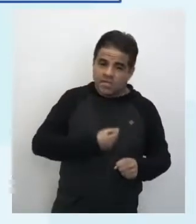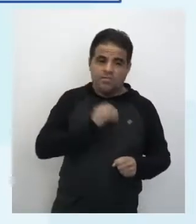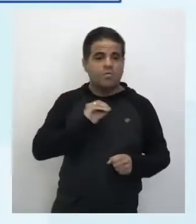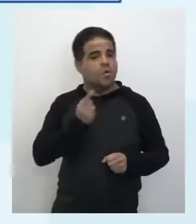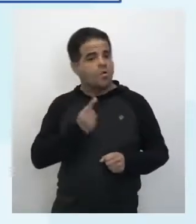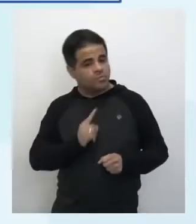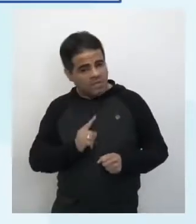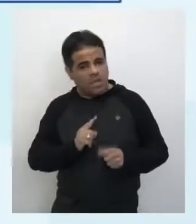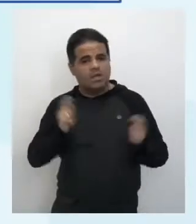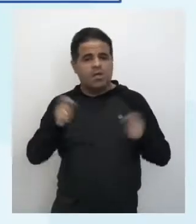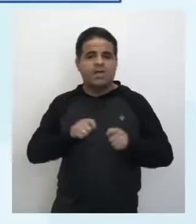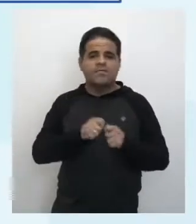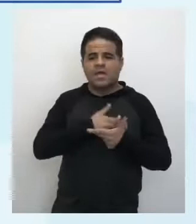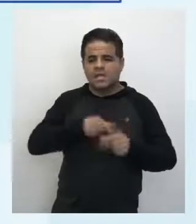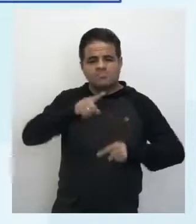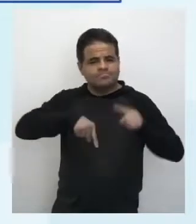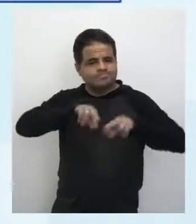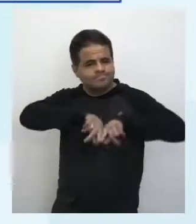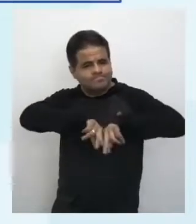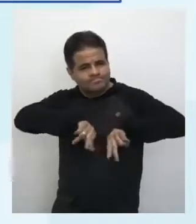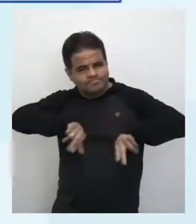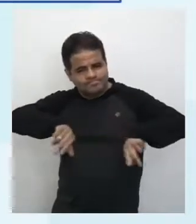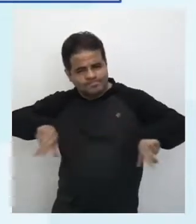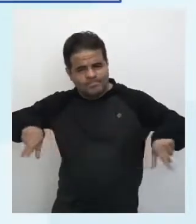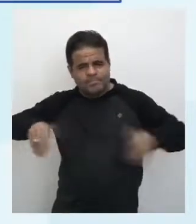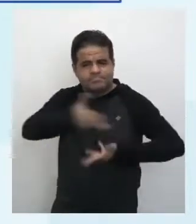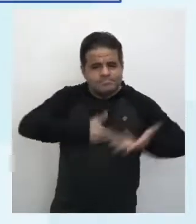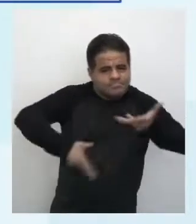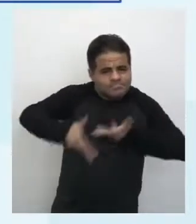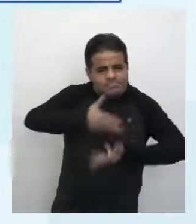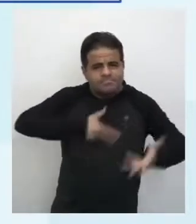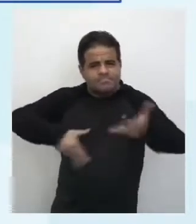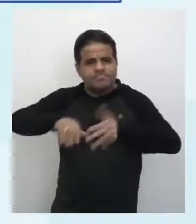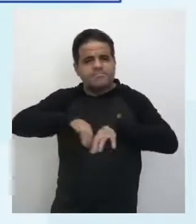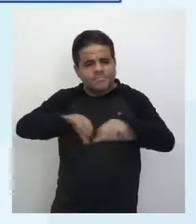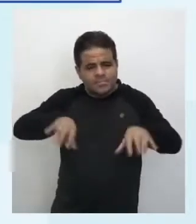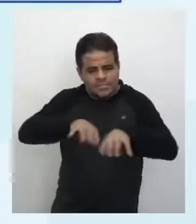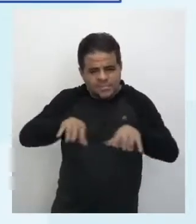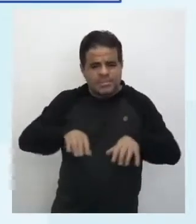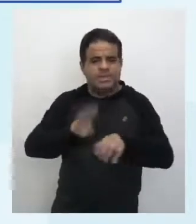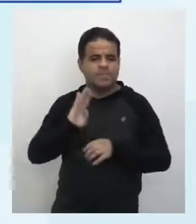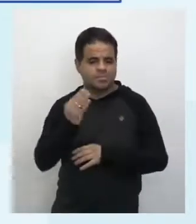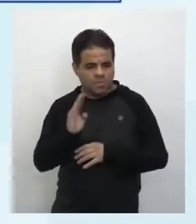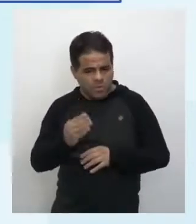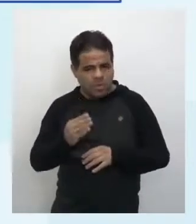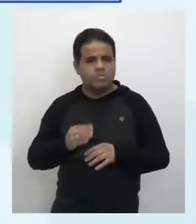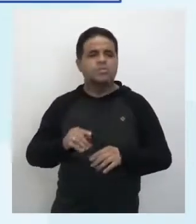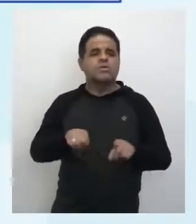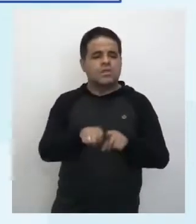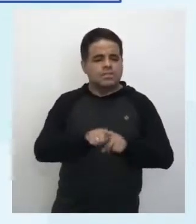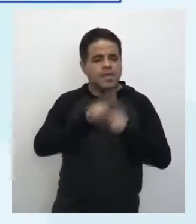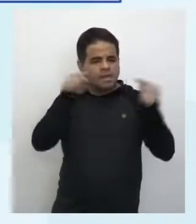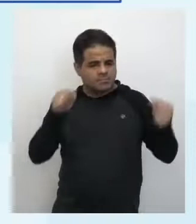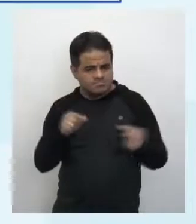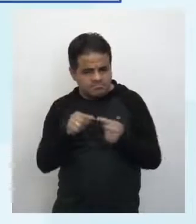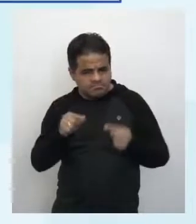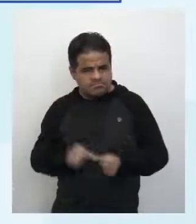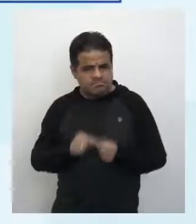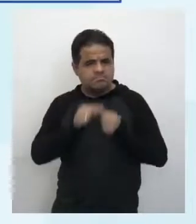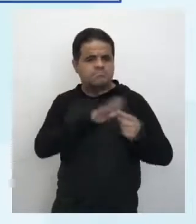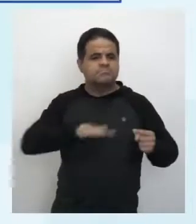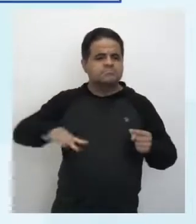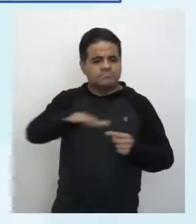ou não, que são feitos de vários componentes que interagem com os sistemas biológicos. E geralmente esses materiais eles